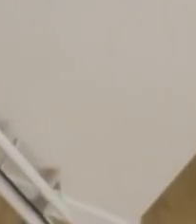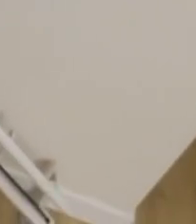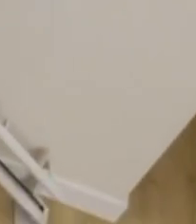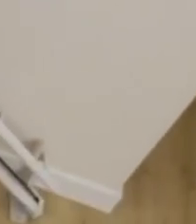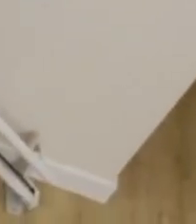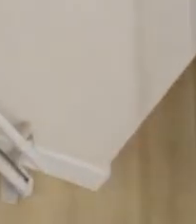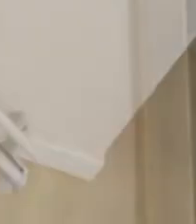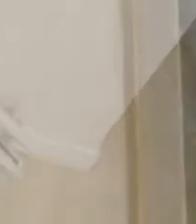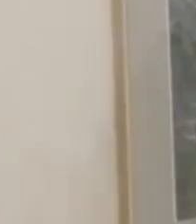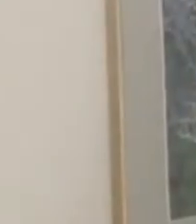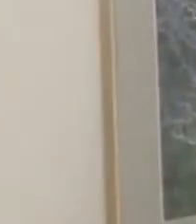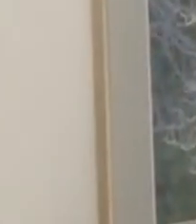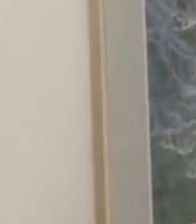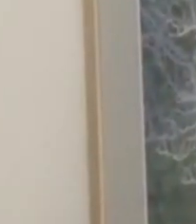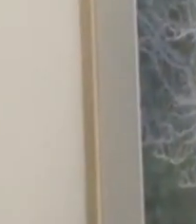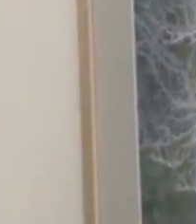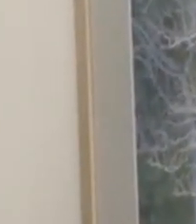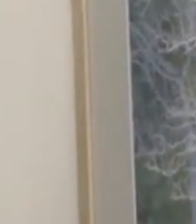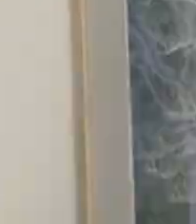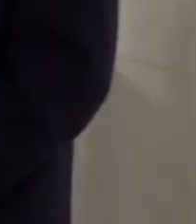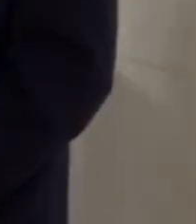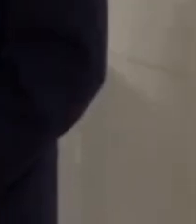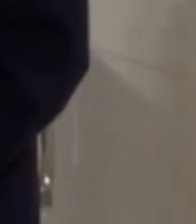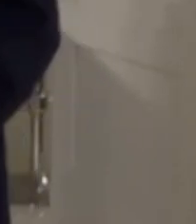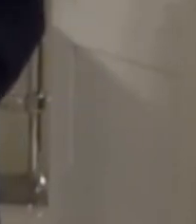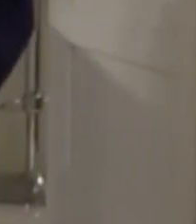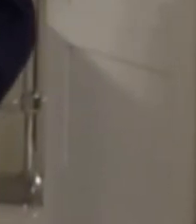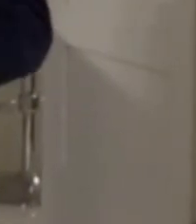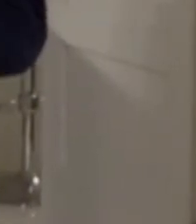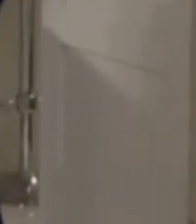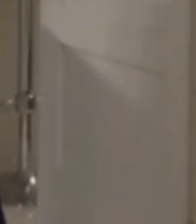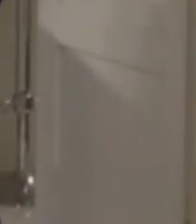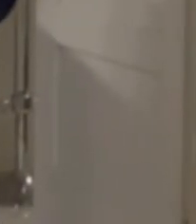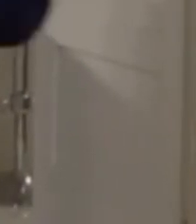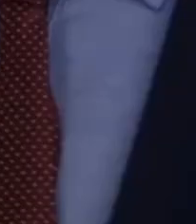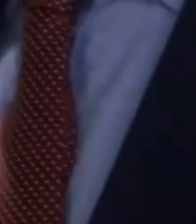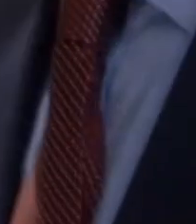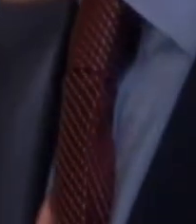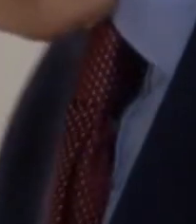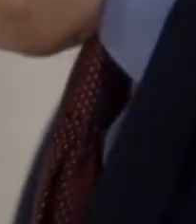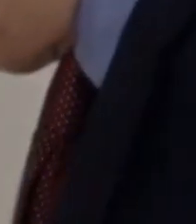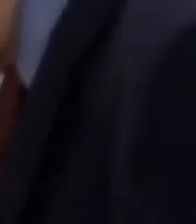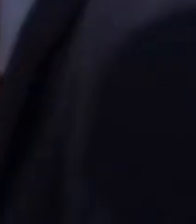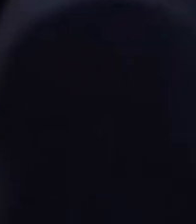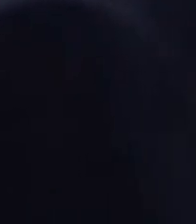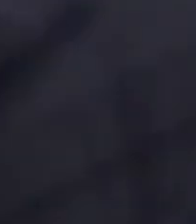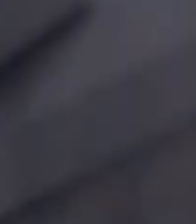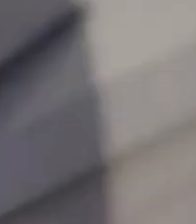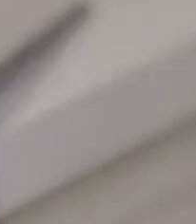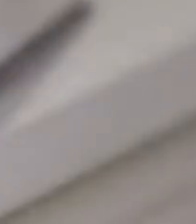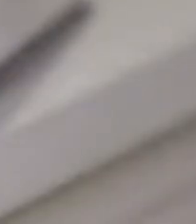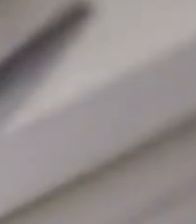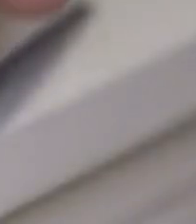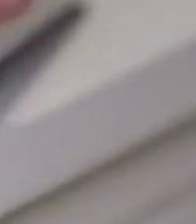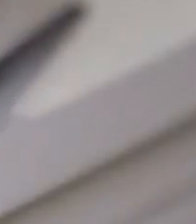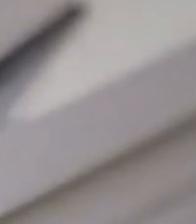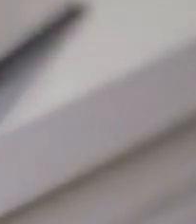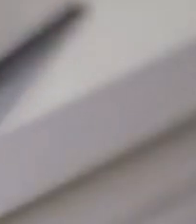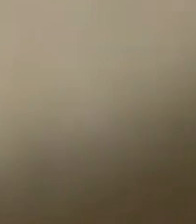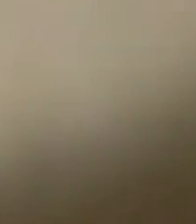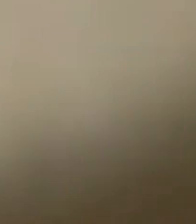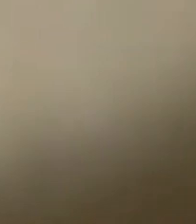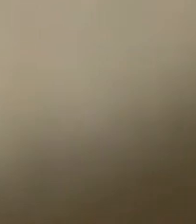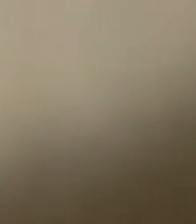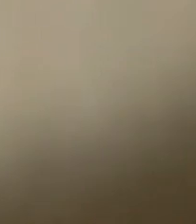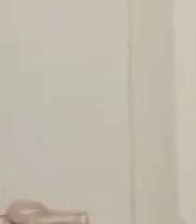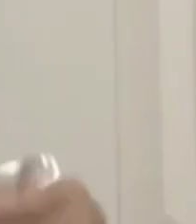de um dia e tem 3 anos de garantia. É tão simples voltar a aceder a todos os andares da sua casa. Ligue agora e descubra porque esta